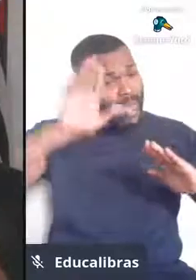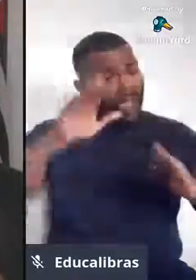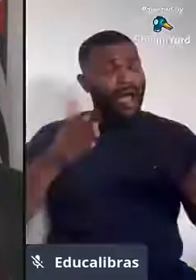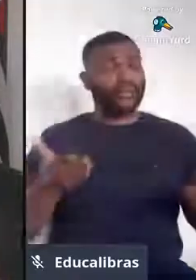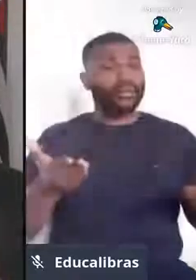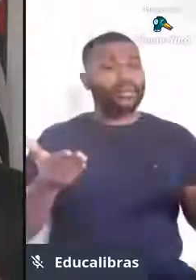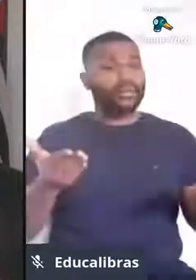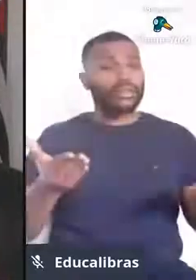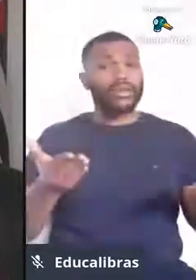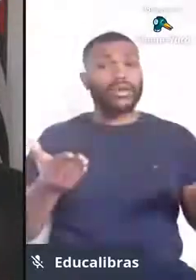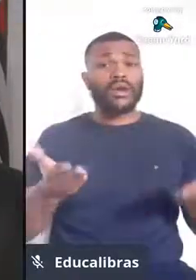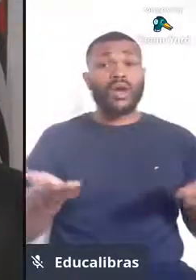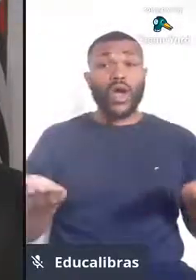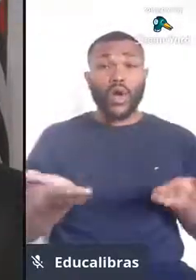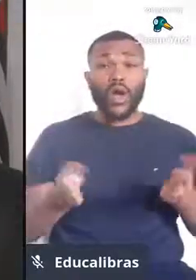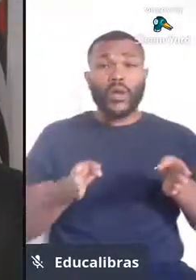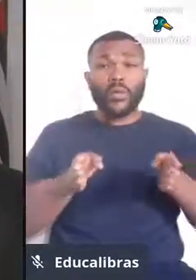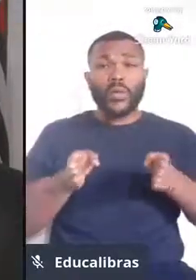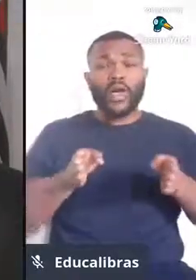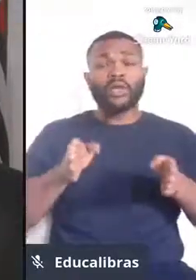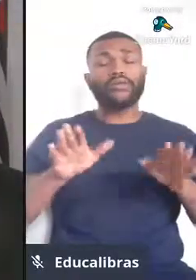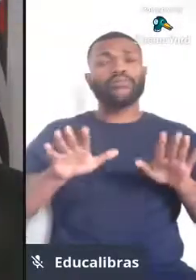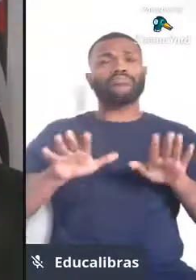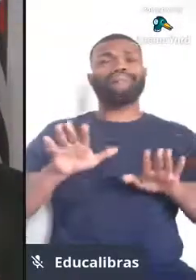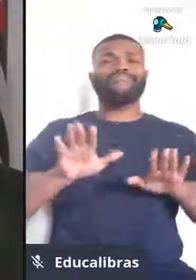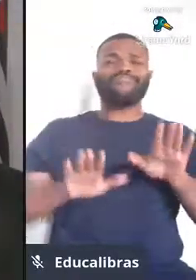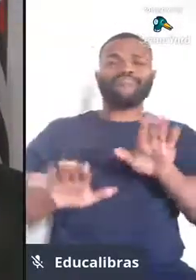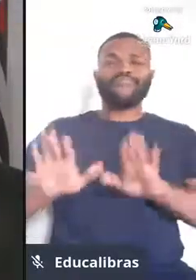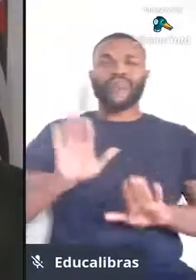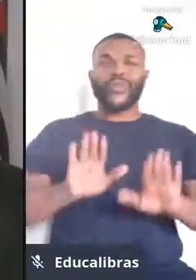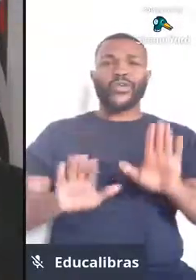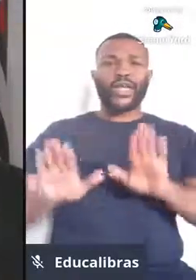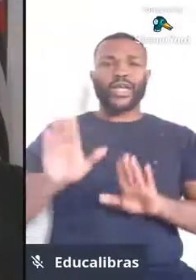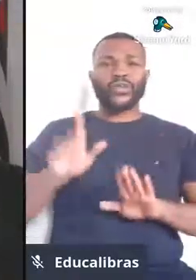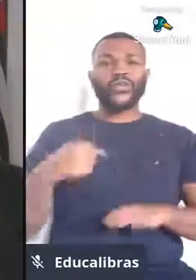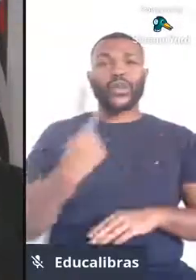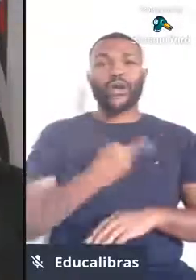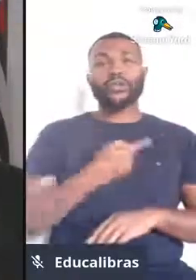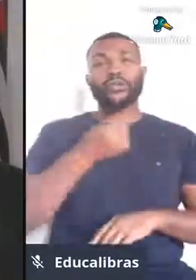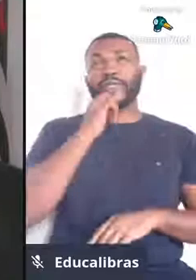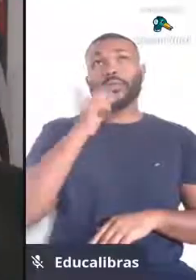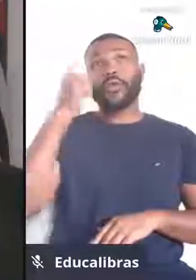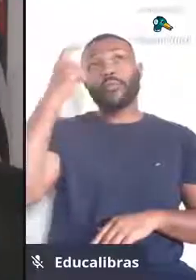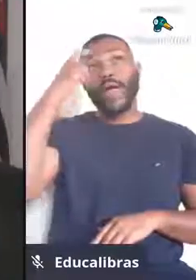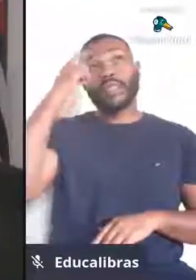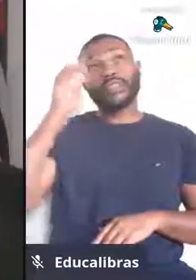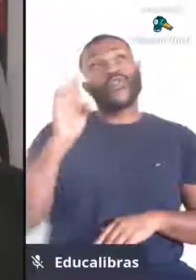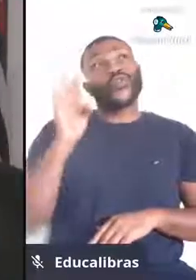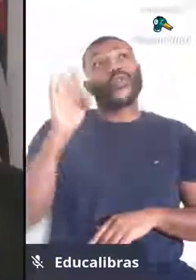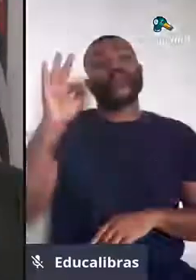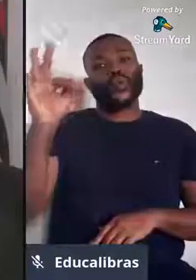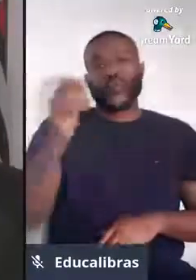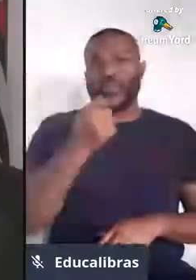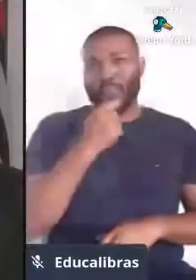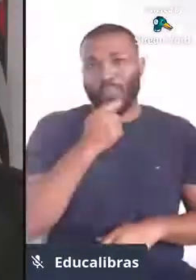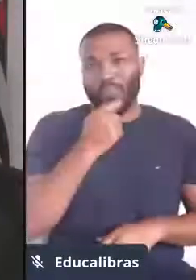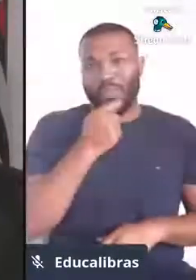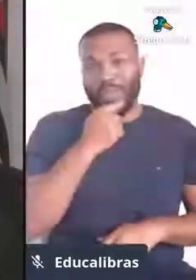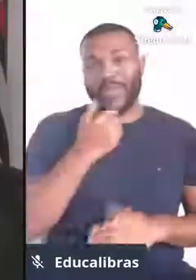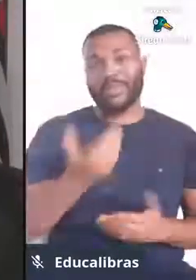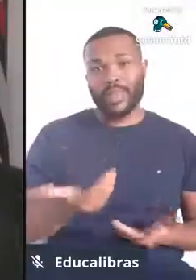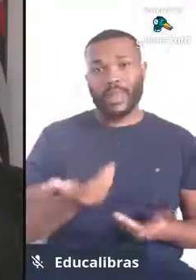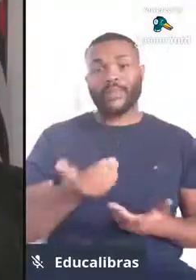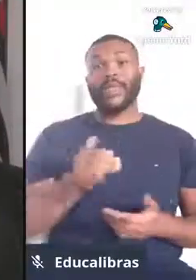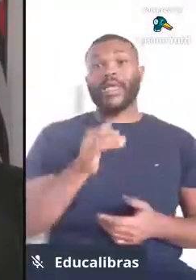é muito volátil para que a gente consiga fazer uma previsão firme de futuro, né? Eu não sou muito fã de escrever